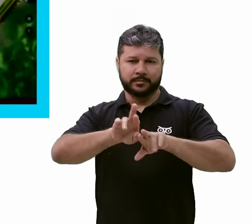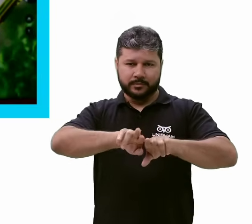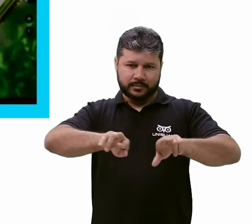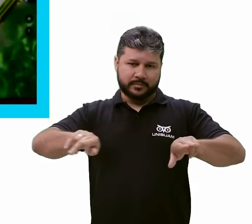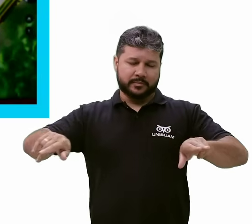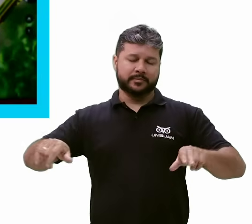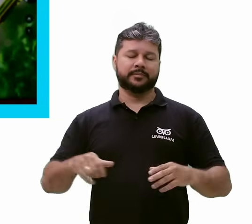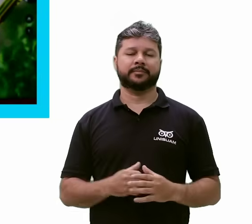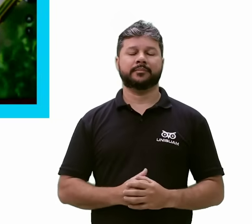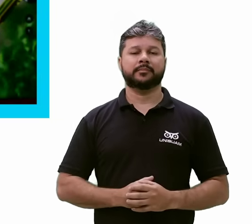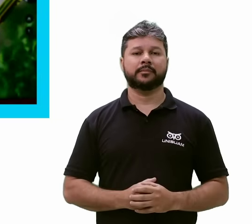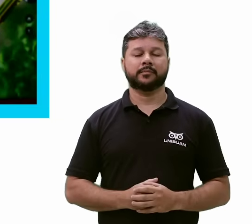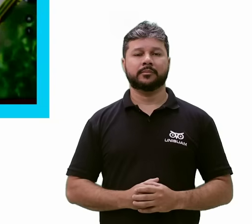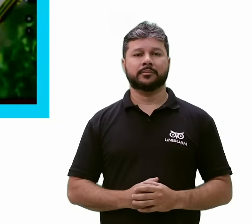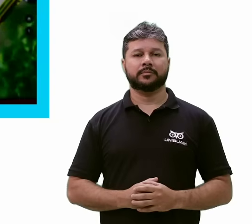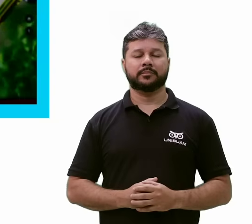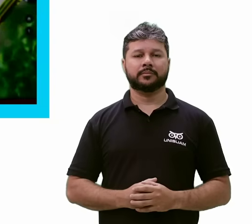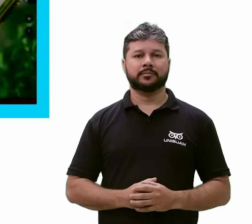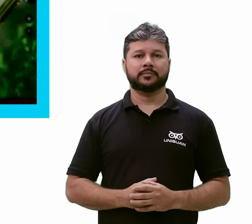Dentro